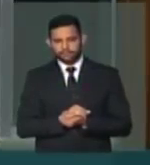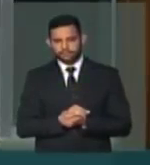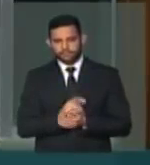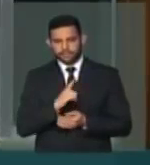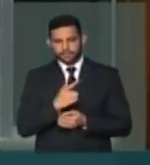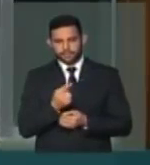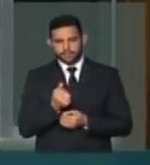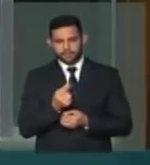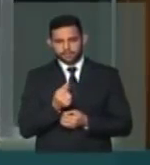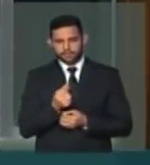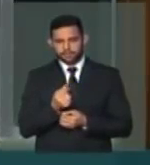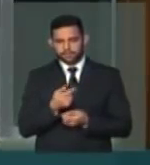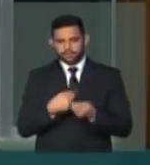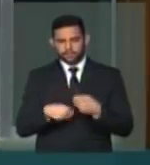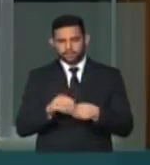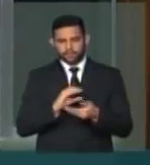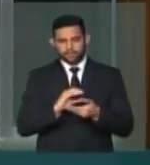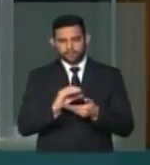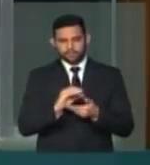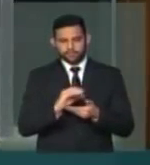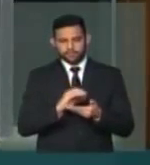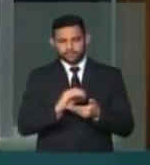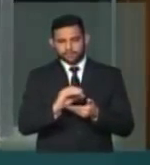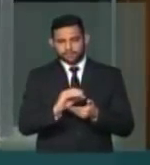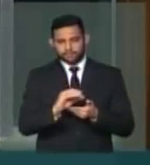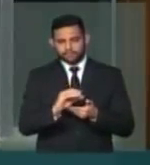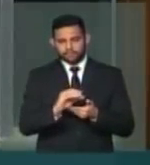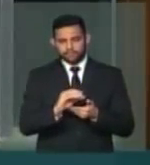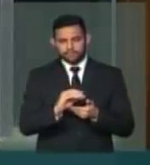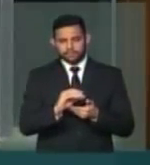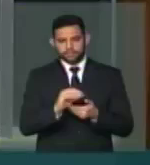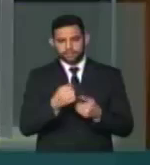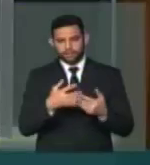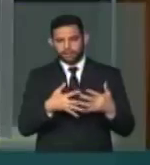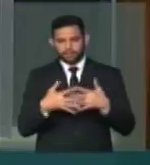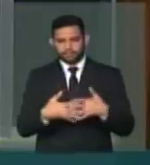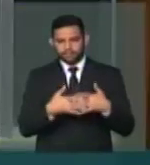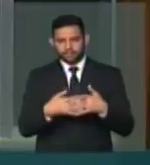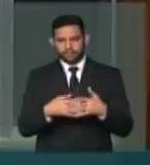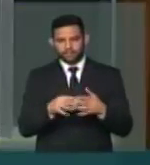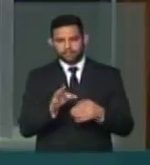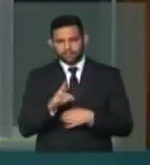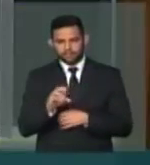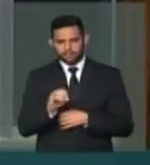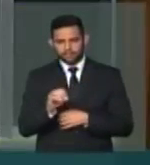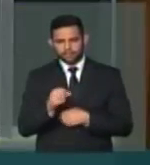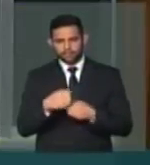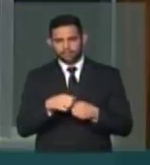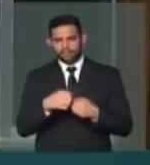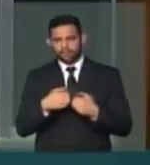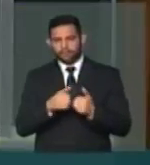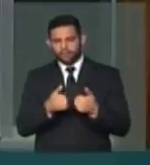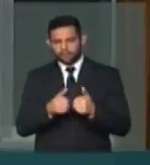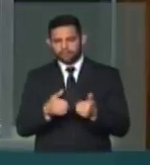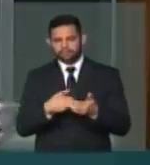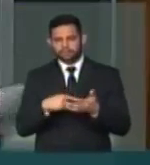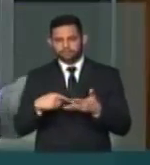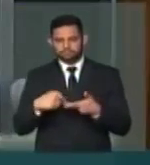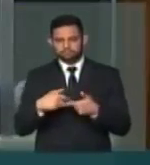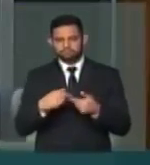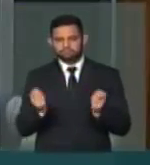e que tenha recursos para financiamentos de caminhões, tratores, ônibus, para